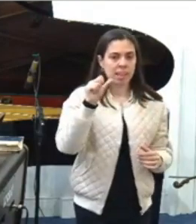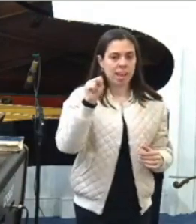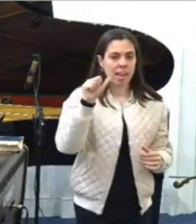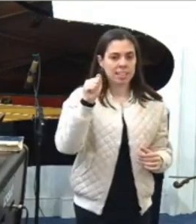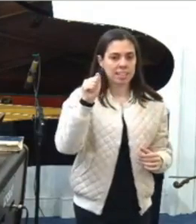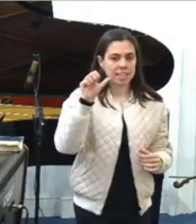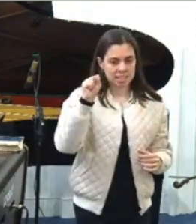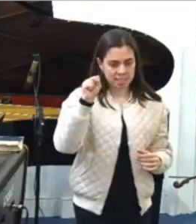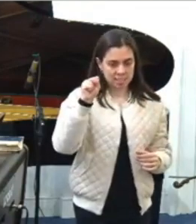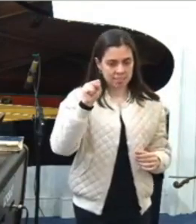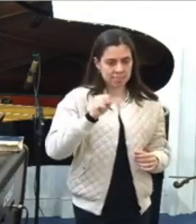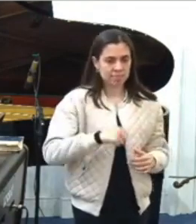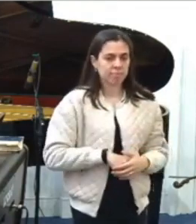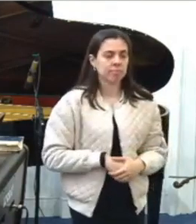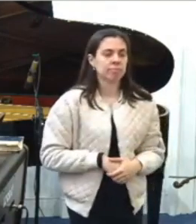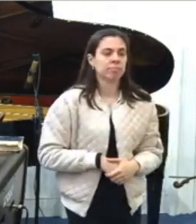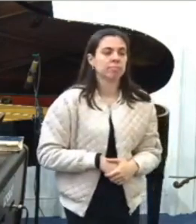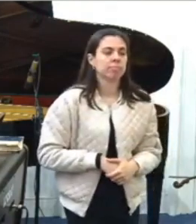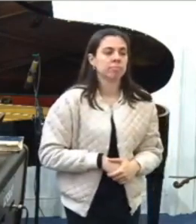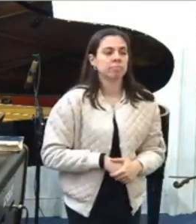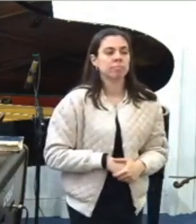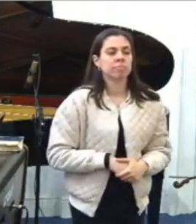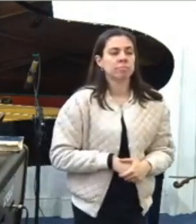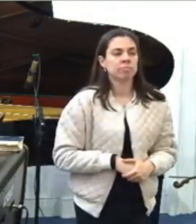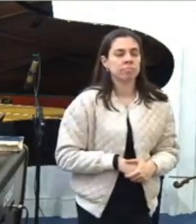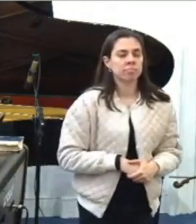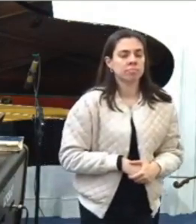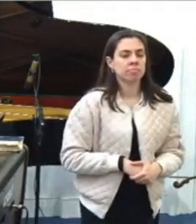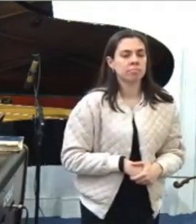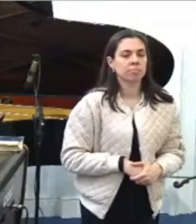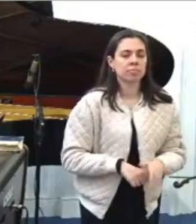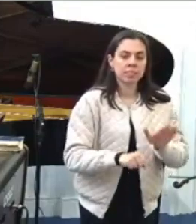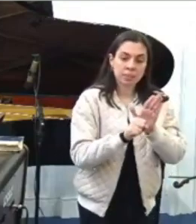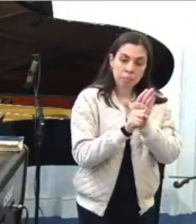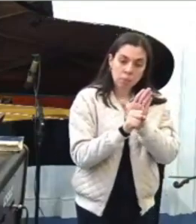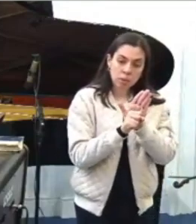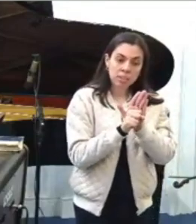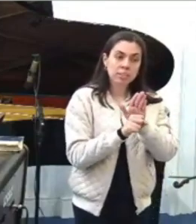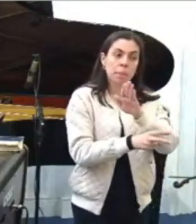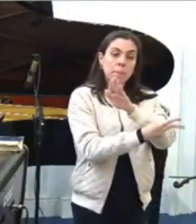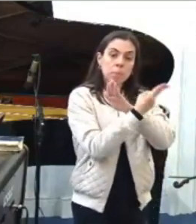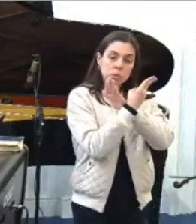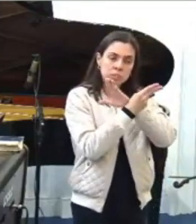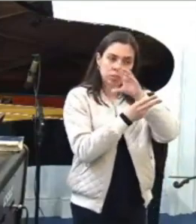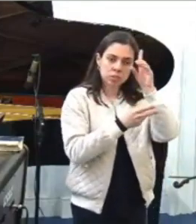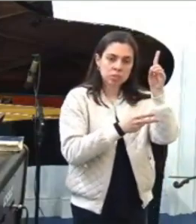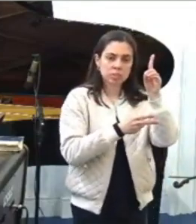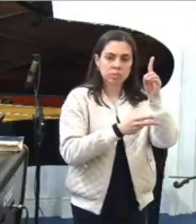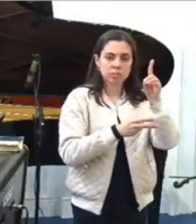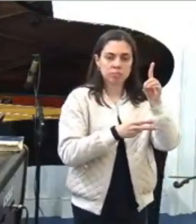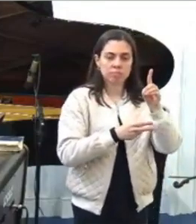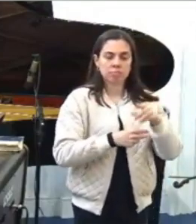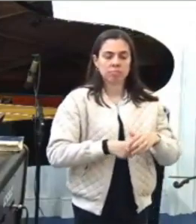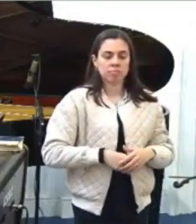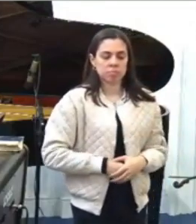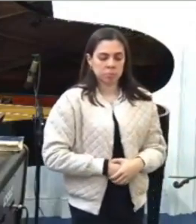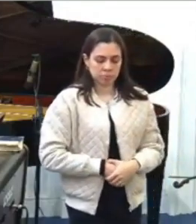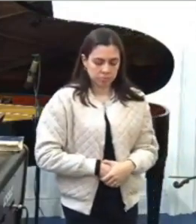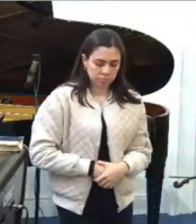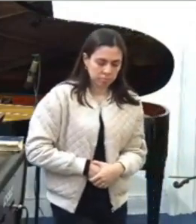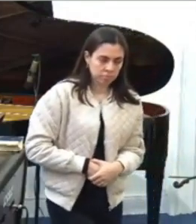primeiro momento a gente olhe, especialmente para vídeos, e pense assim, mas os nossos irmãos estão sendo